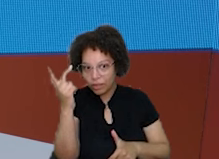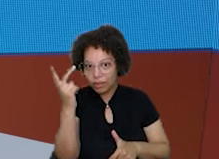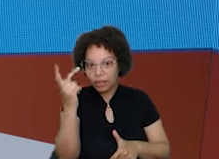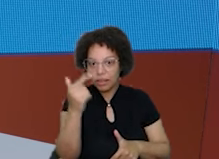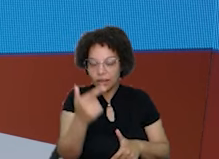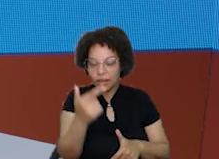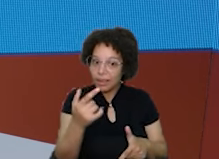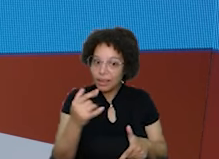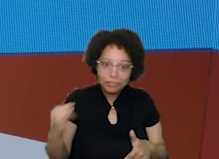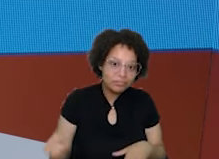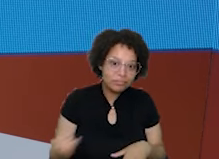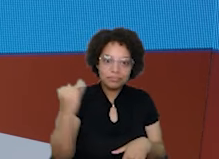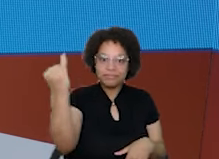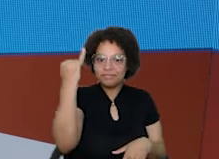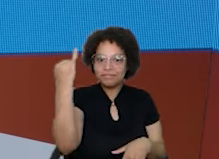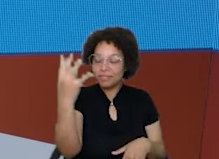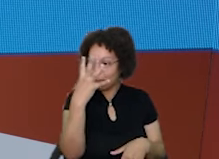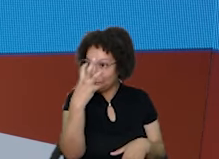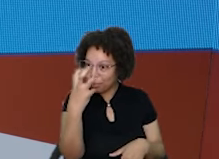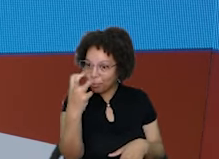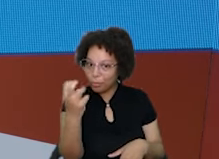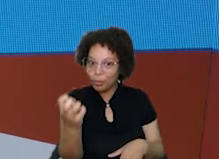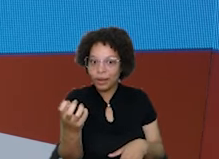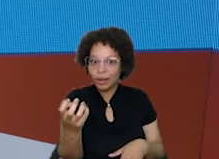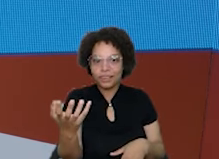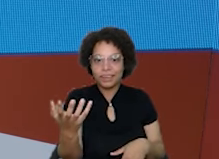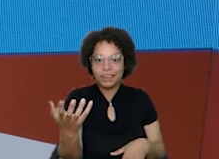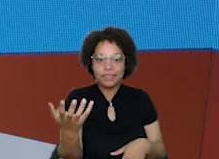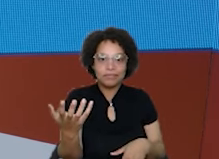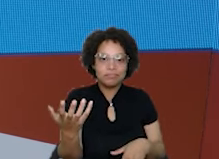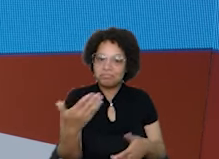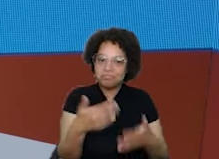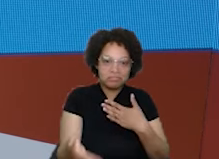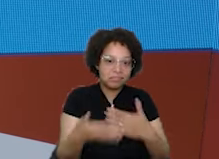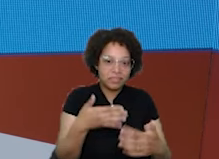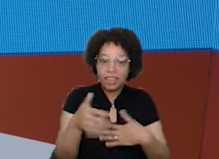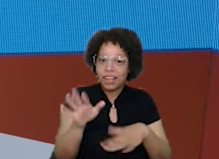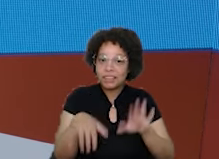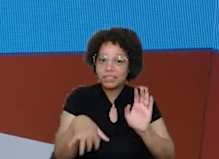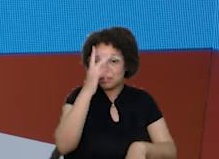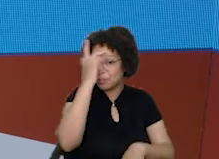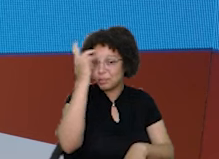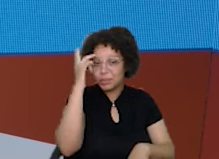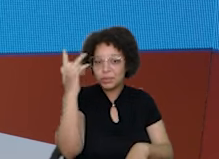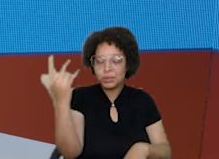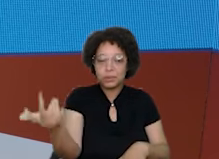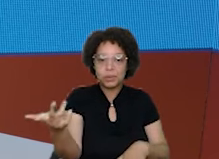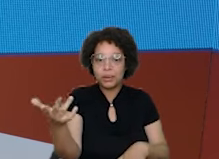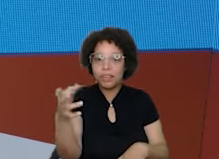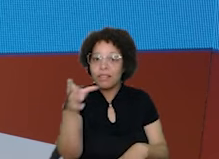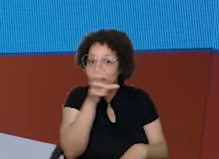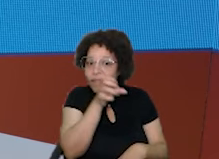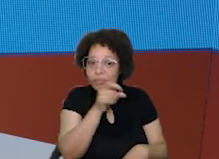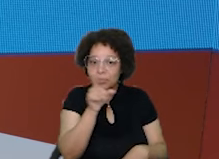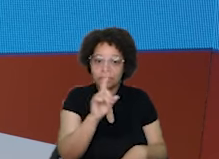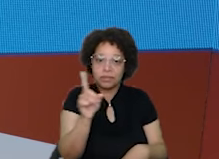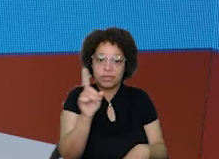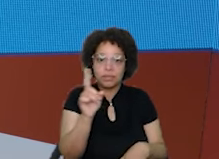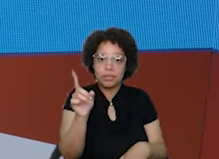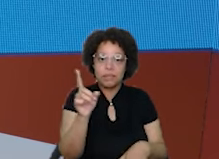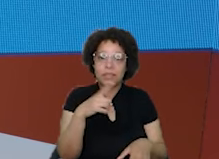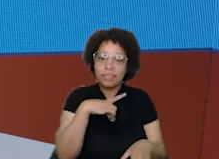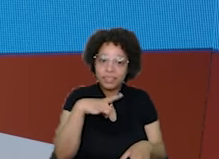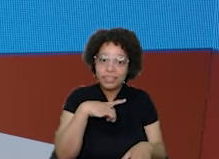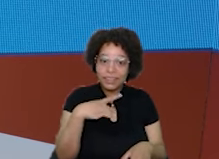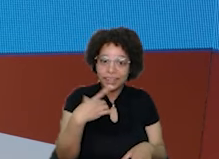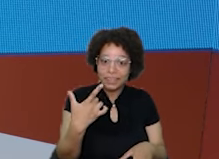muito relevante e carismática e por mais que ela não seja um uma pessoa midiática eh a ela tem um traço